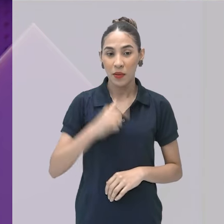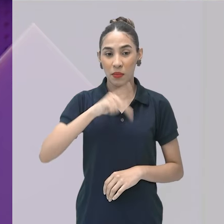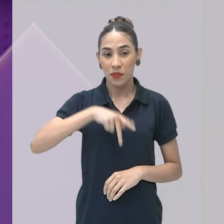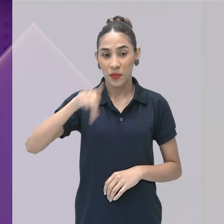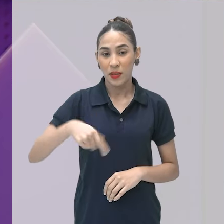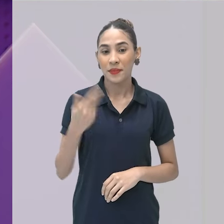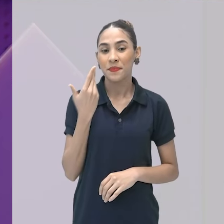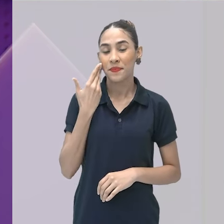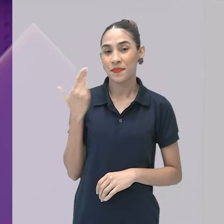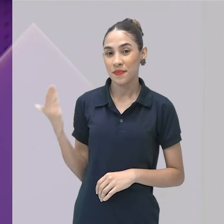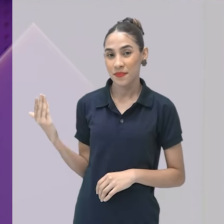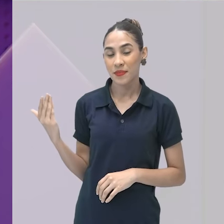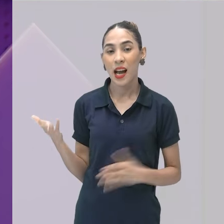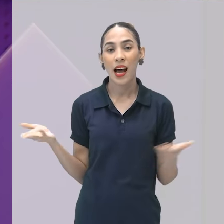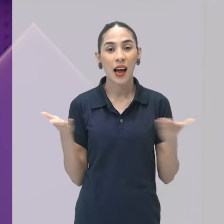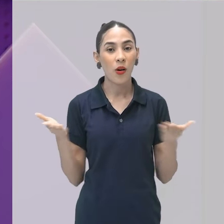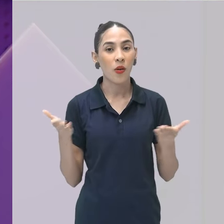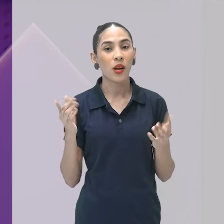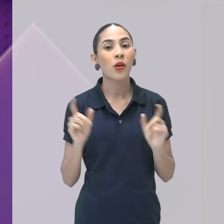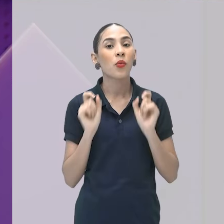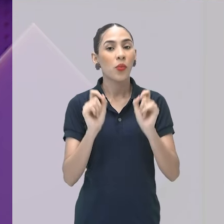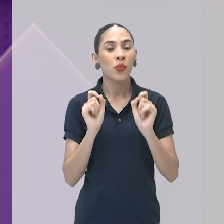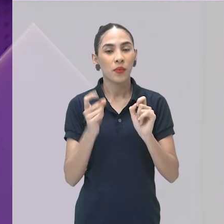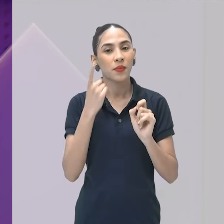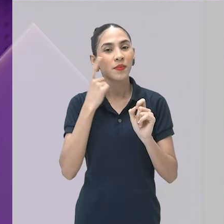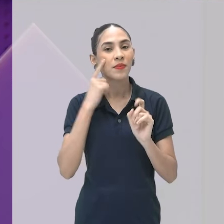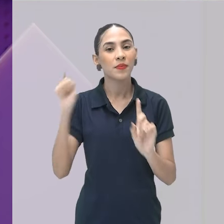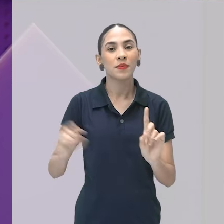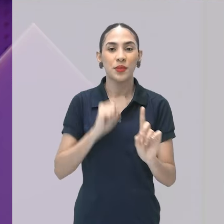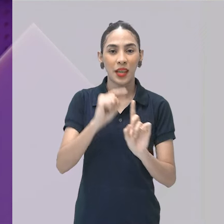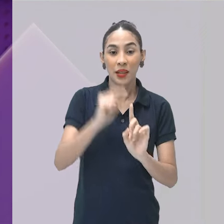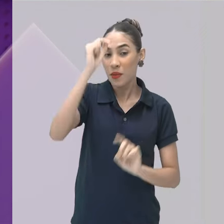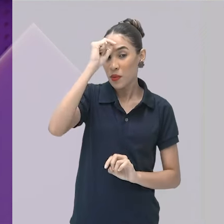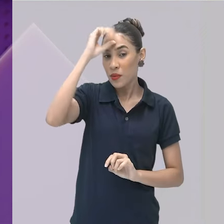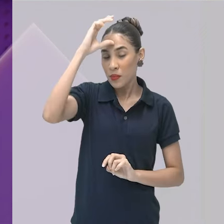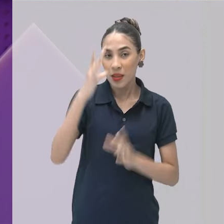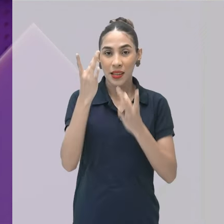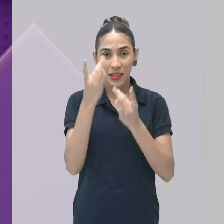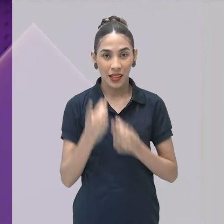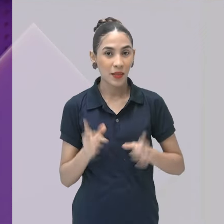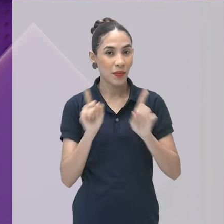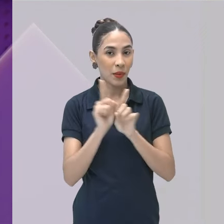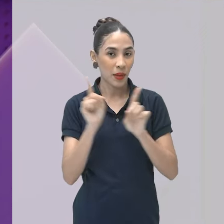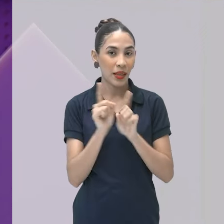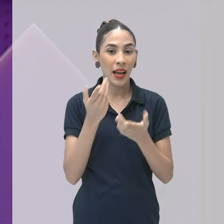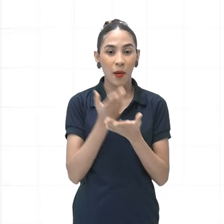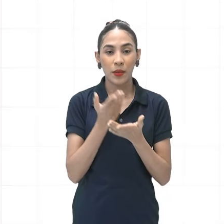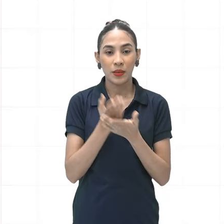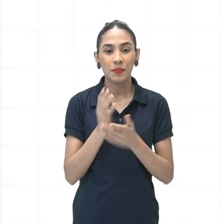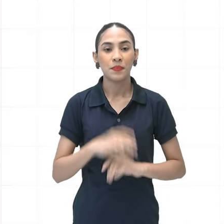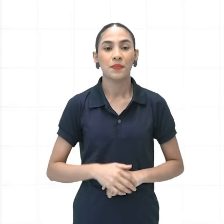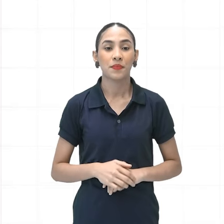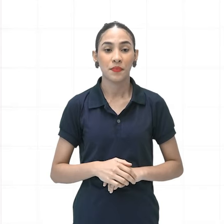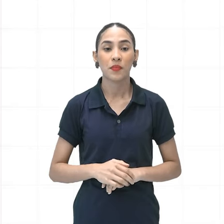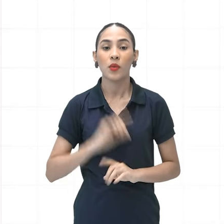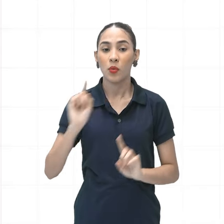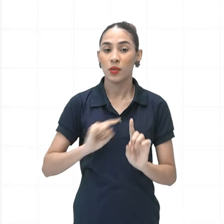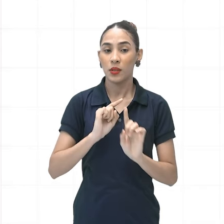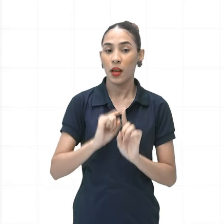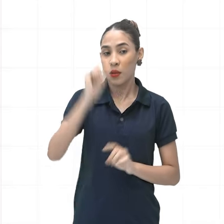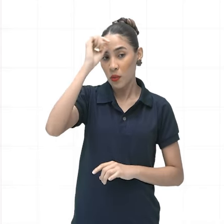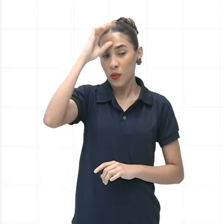professora Deísa e agora vamos verificar qual será o objeto de conhecimento e detalhamento para esta aula. O objeto